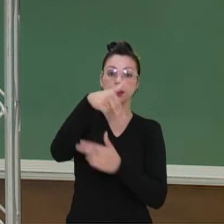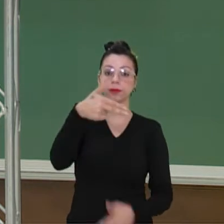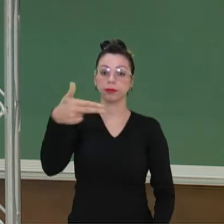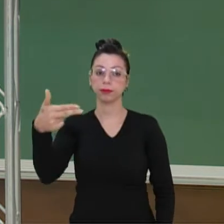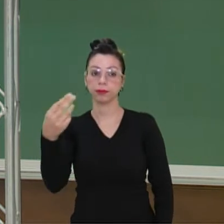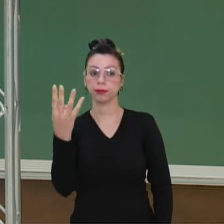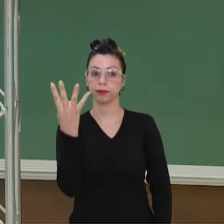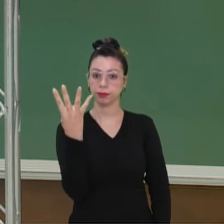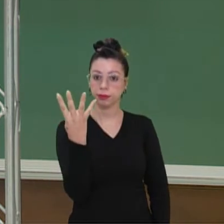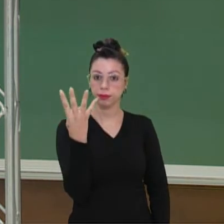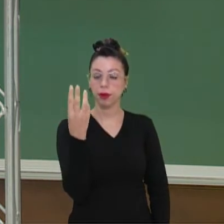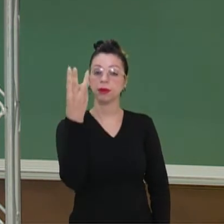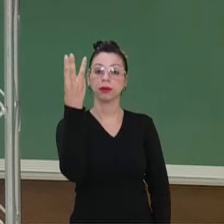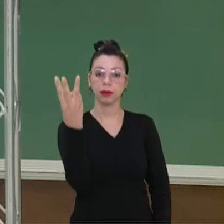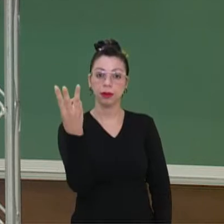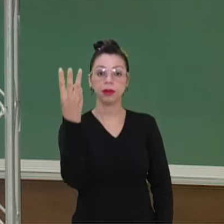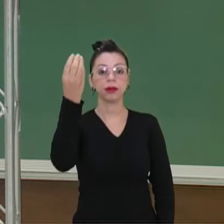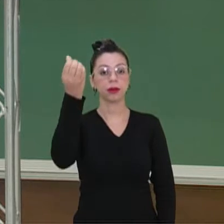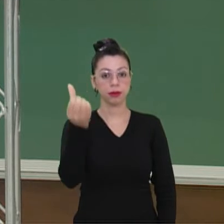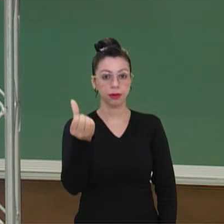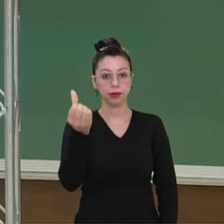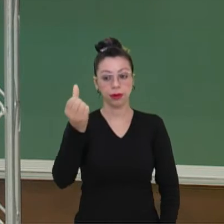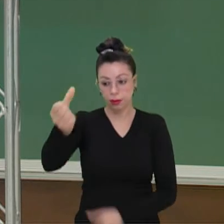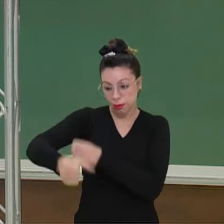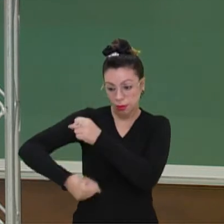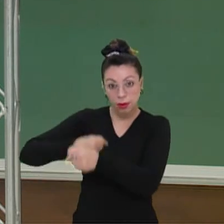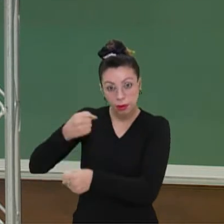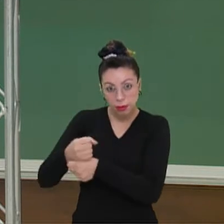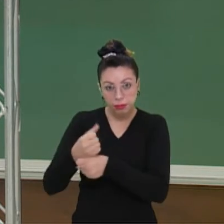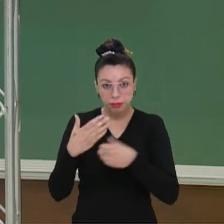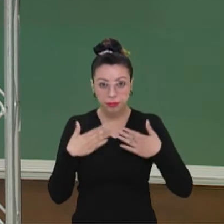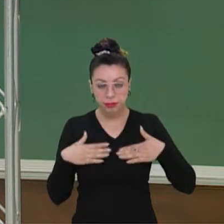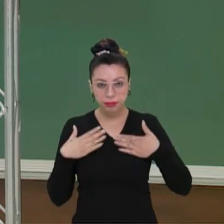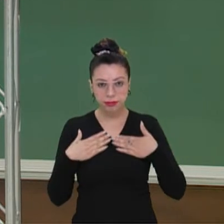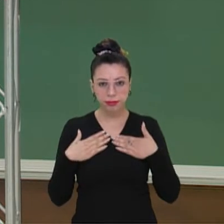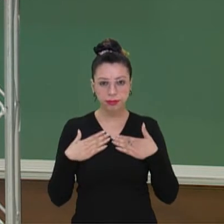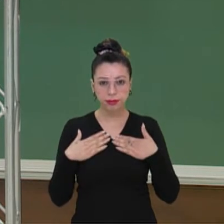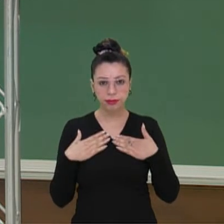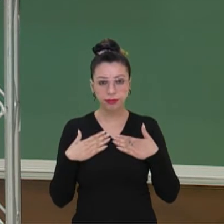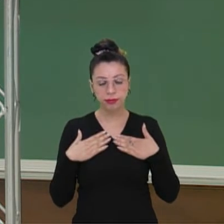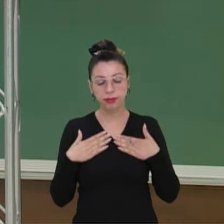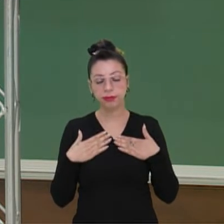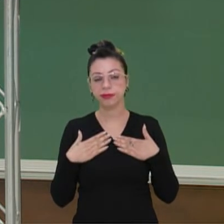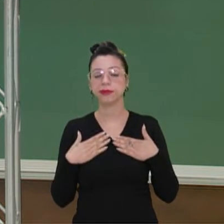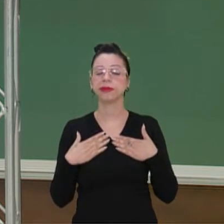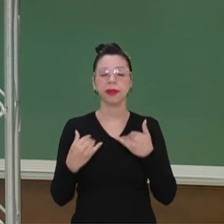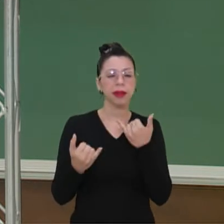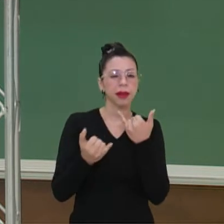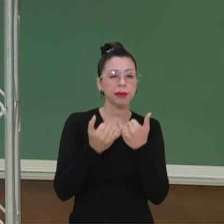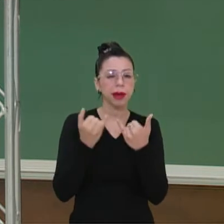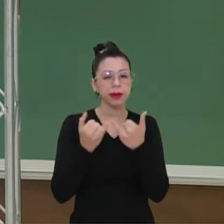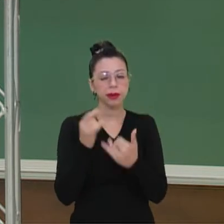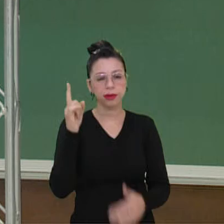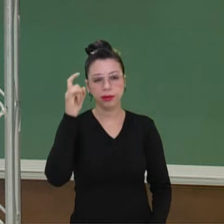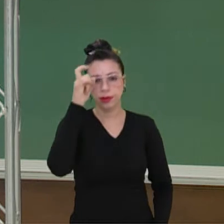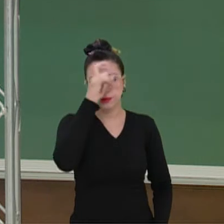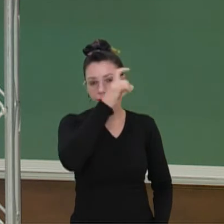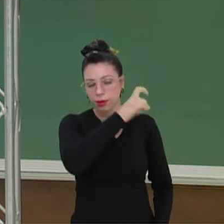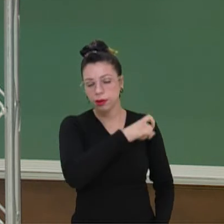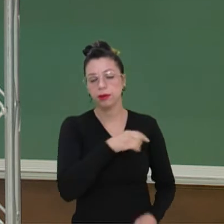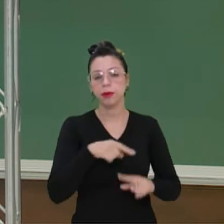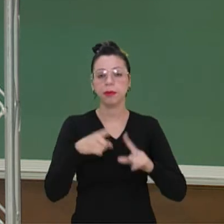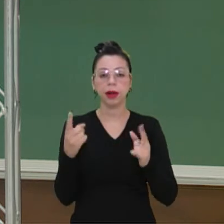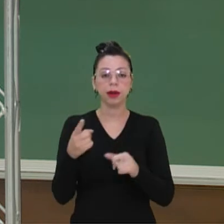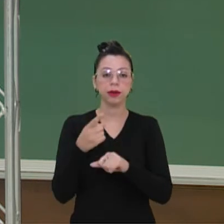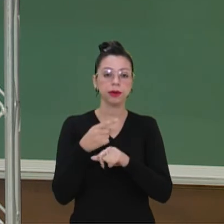36 anos. Legal? Tranquilo? Suave na nave? Viu só? Parece trabalhoso, né? Mas com o tempo, você vai